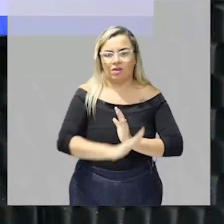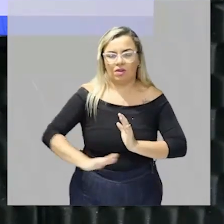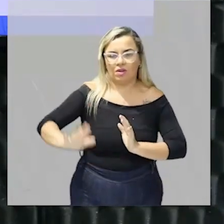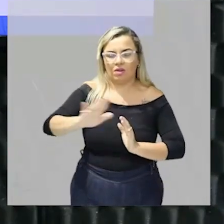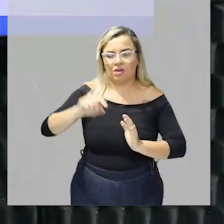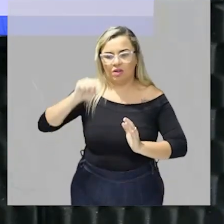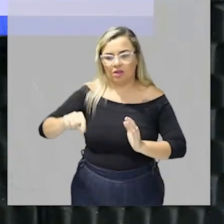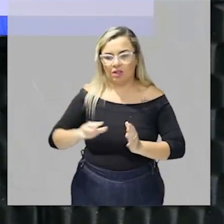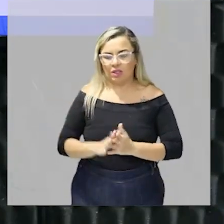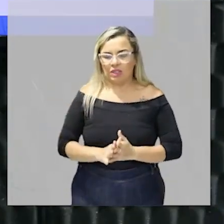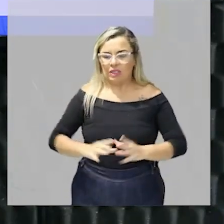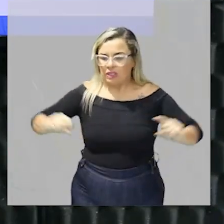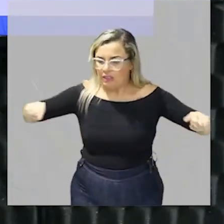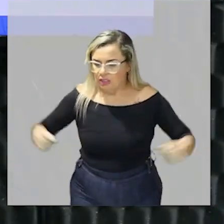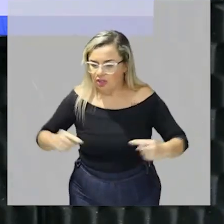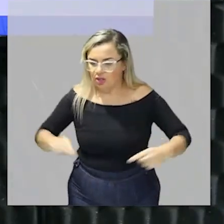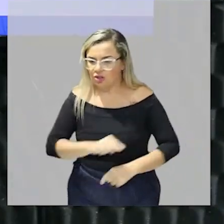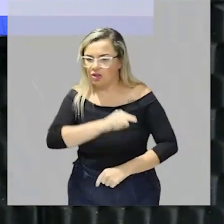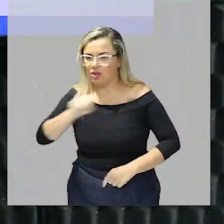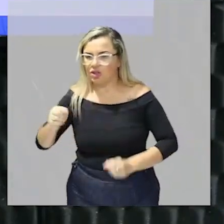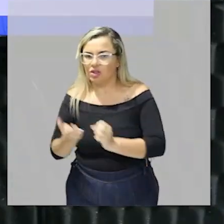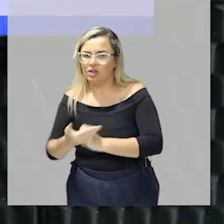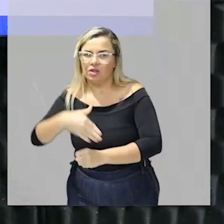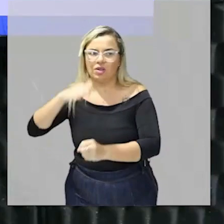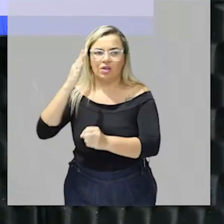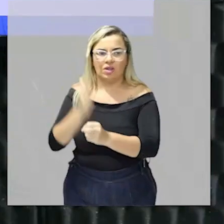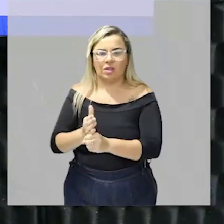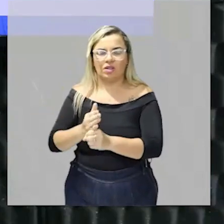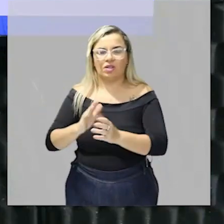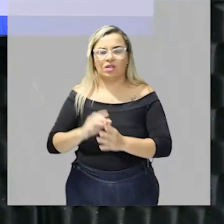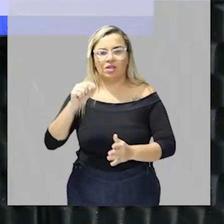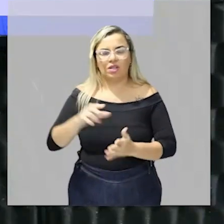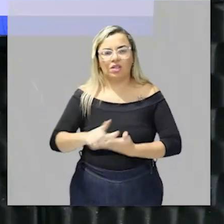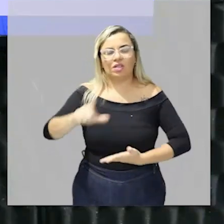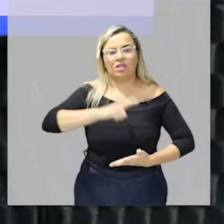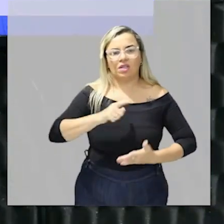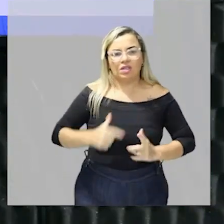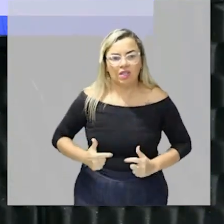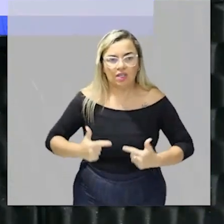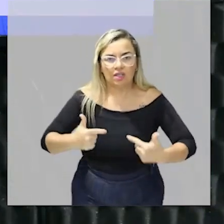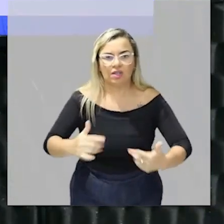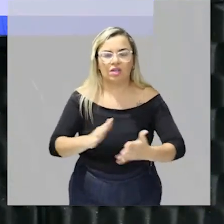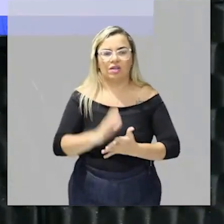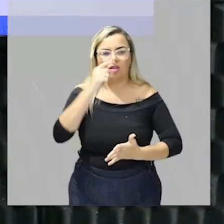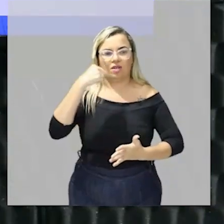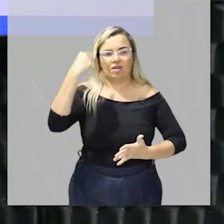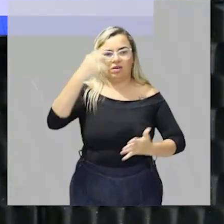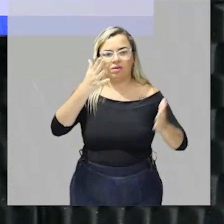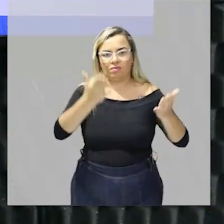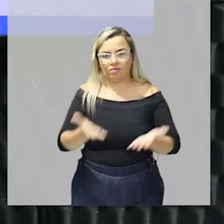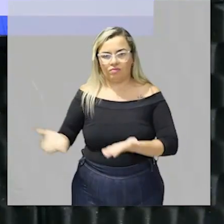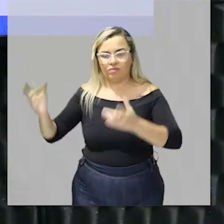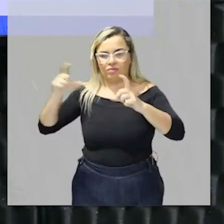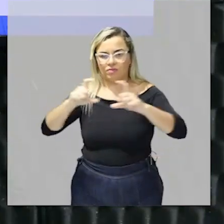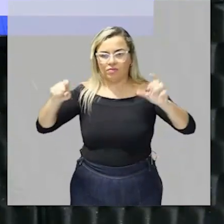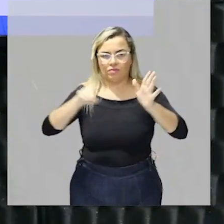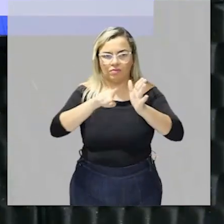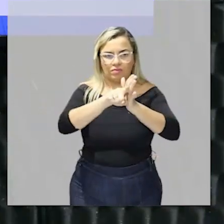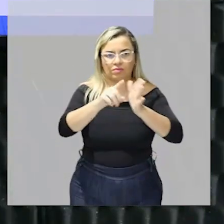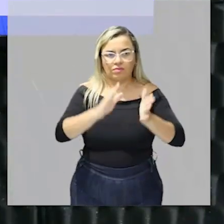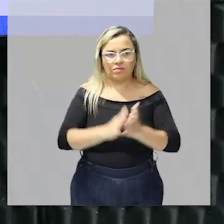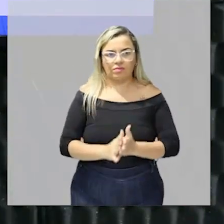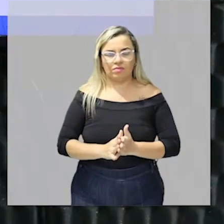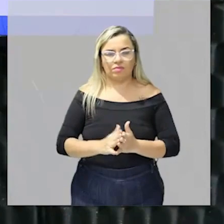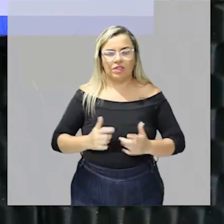que vai se ter na Guerra Civil Espanhola. Lá vem um comando da questão. A Guerra Civil Espanhola expressou as disputas